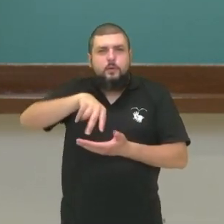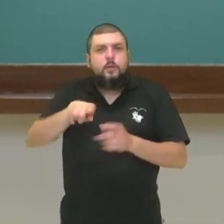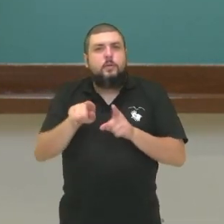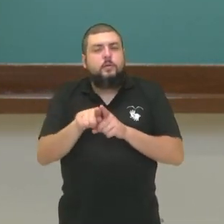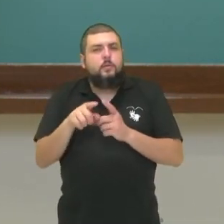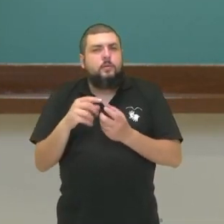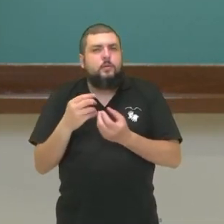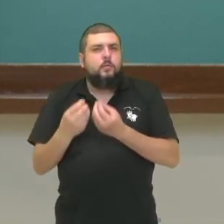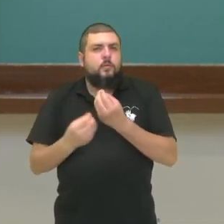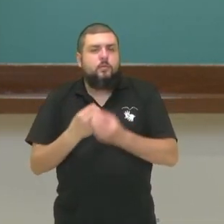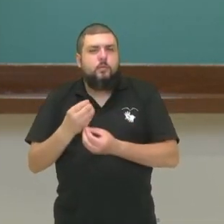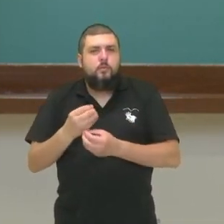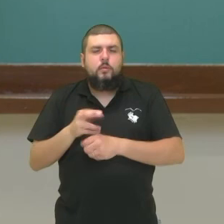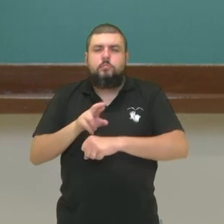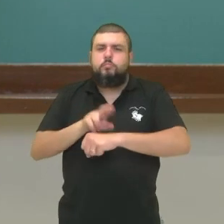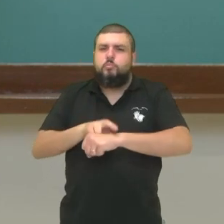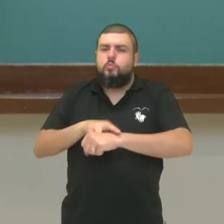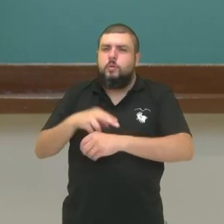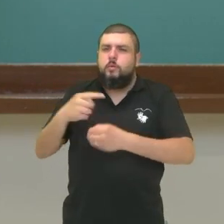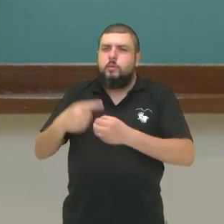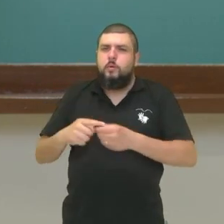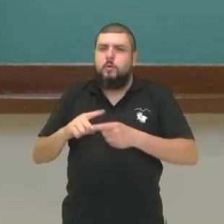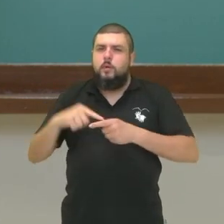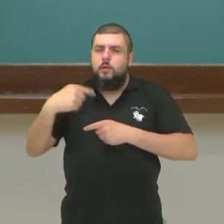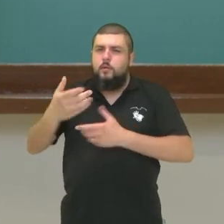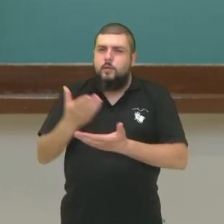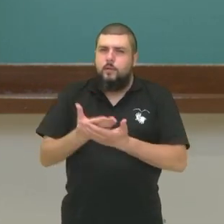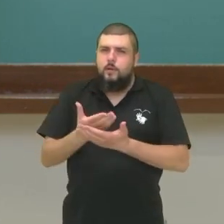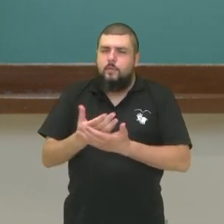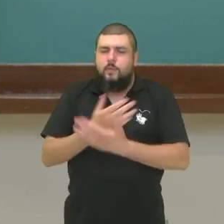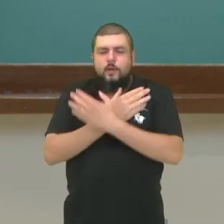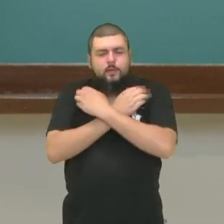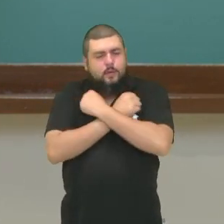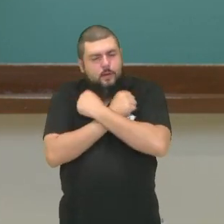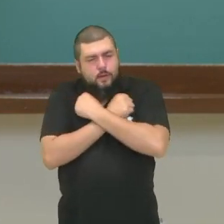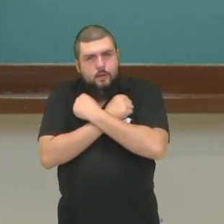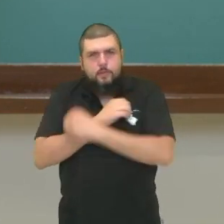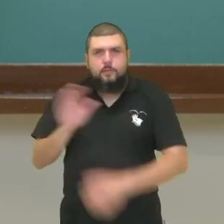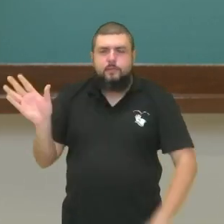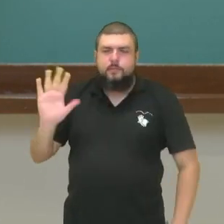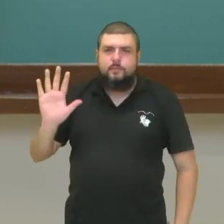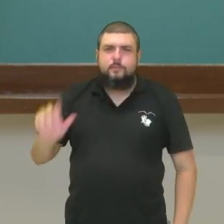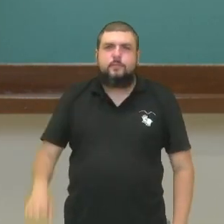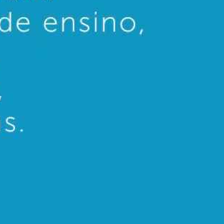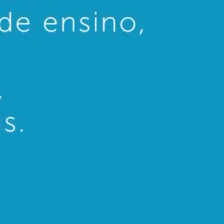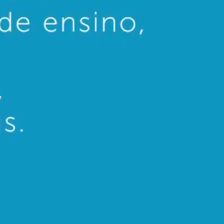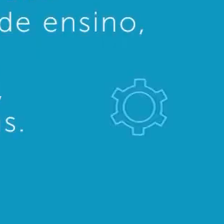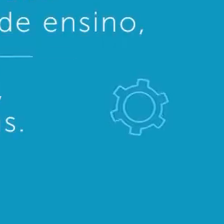ritmos de danças urbanas. Nos vemos na próxima. Abraço para todos. Tchau!